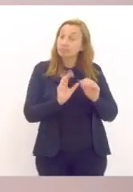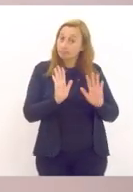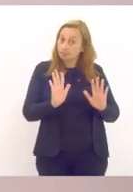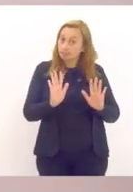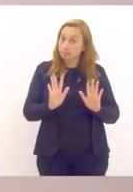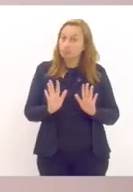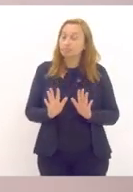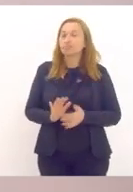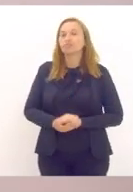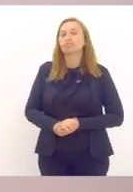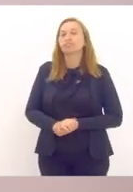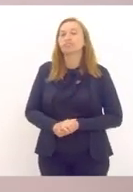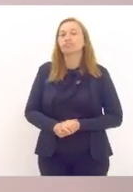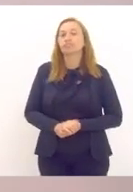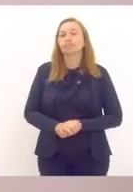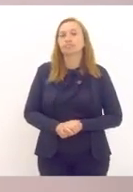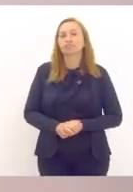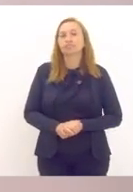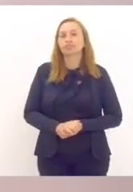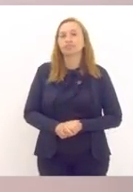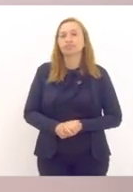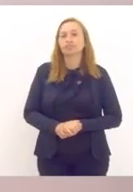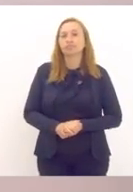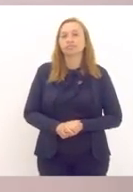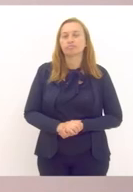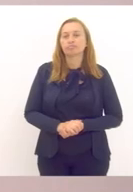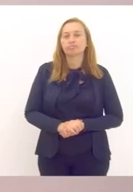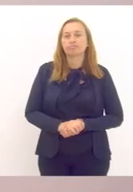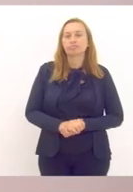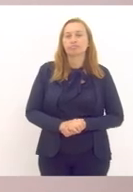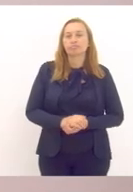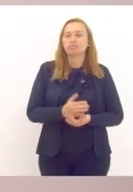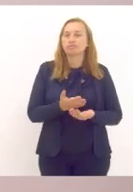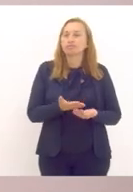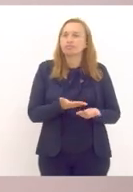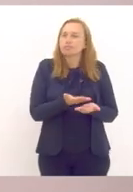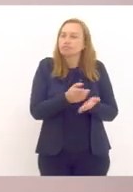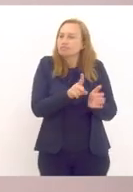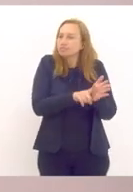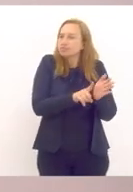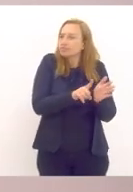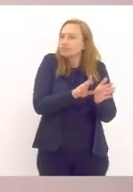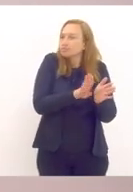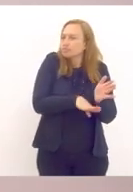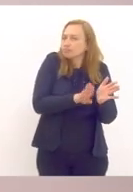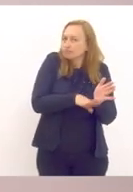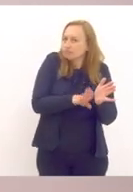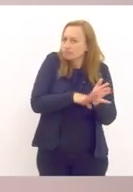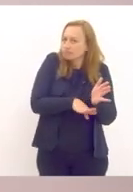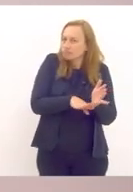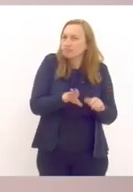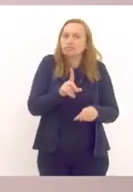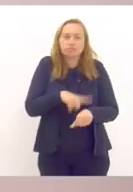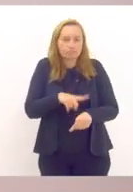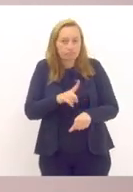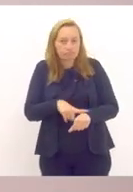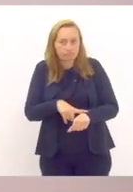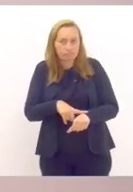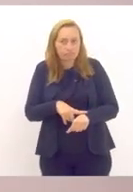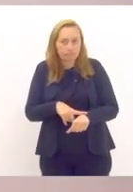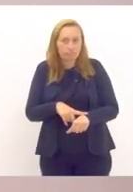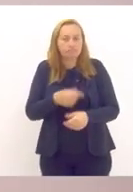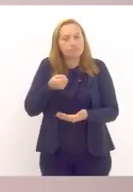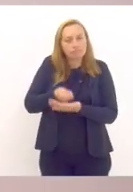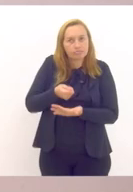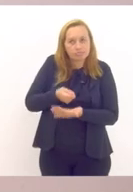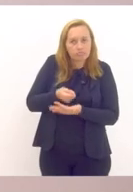você necessariamente faz despesas em investimentos independentemente do momento que você está, porque você tem uma obrigação